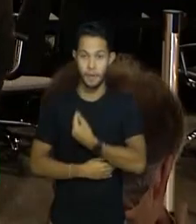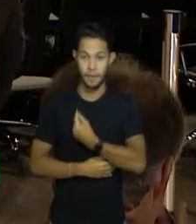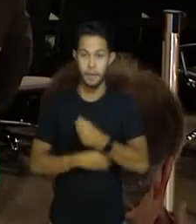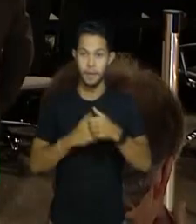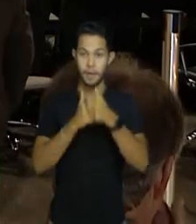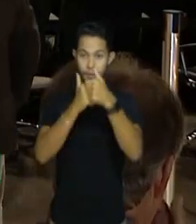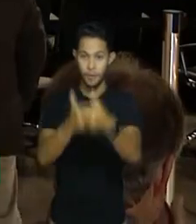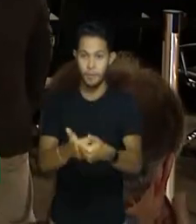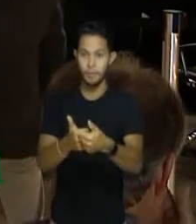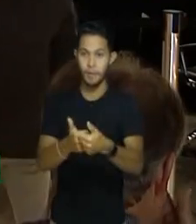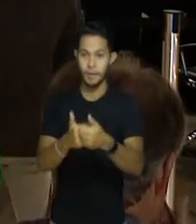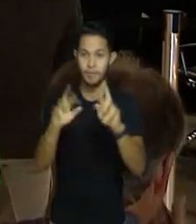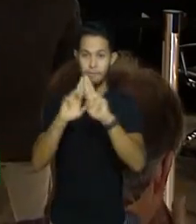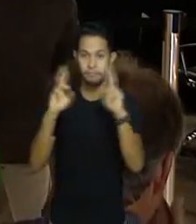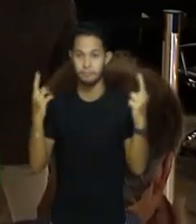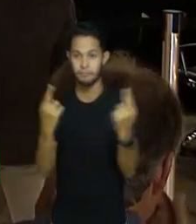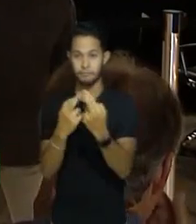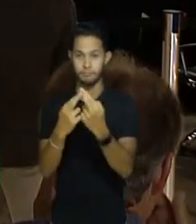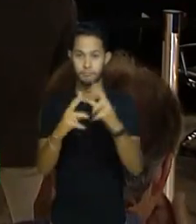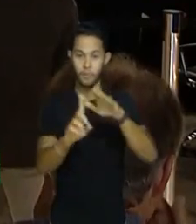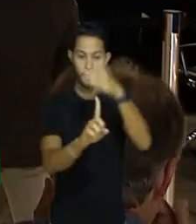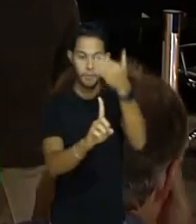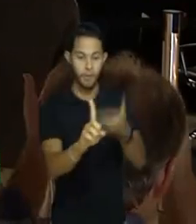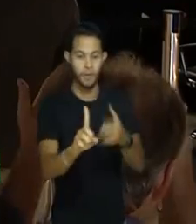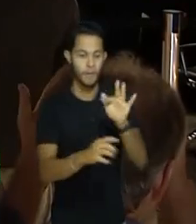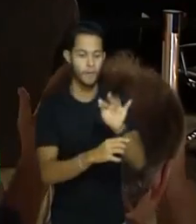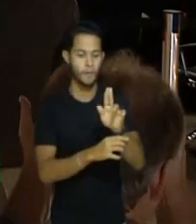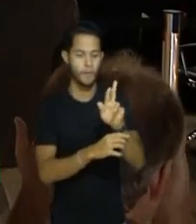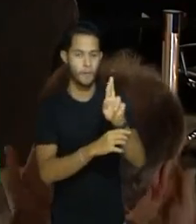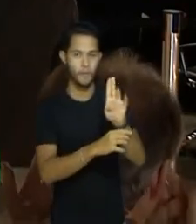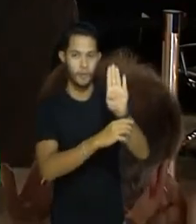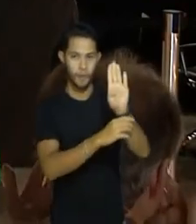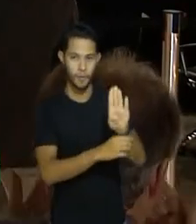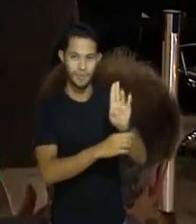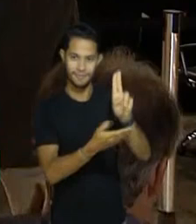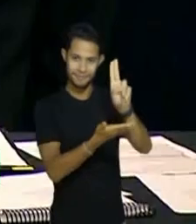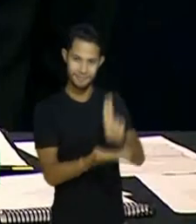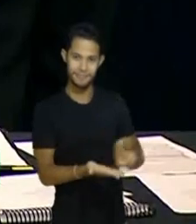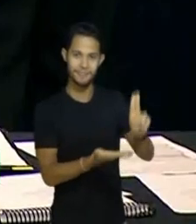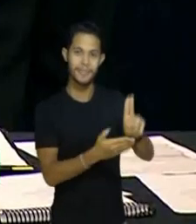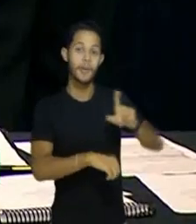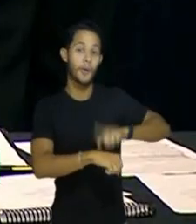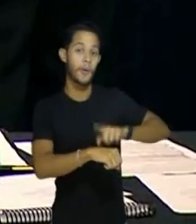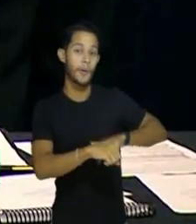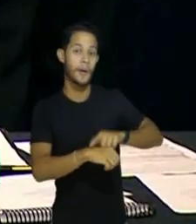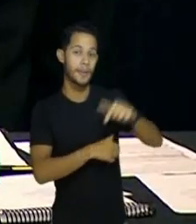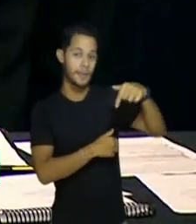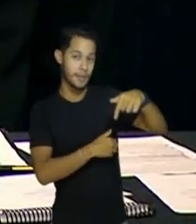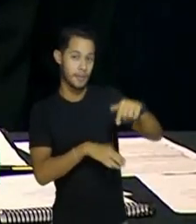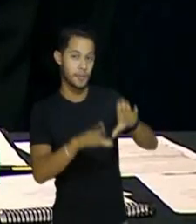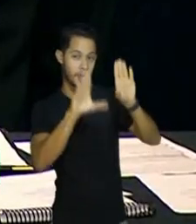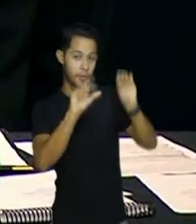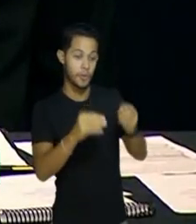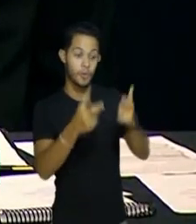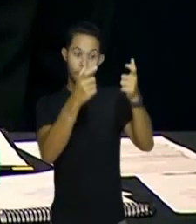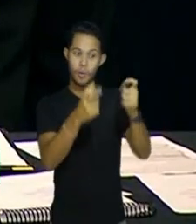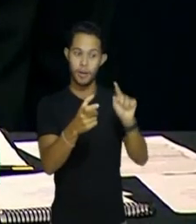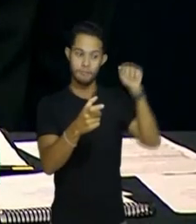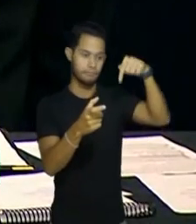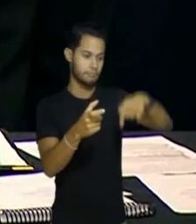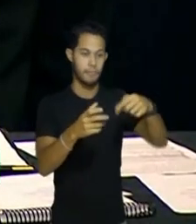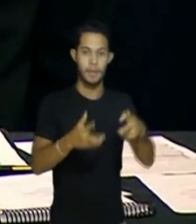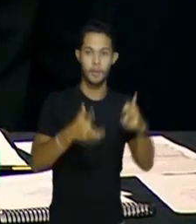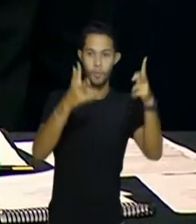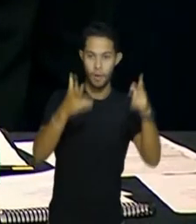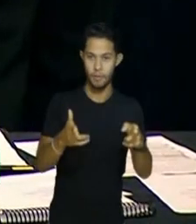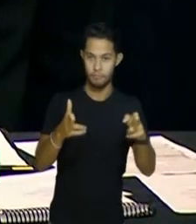em homenagem à FURB, a partir das 19 horas, neste mesmo local, sob a presidência do deputado